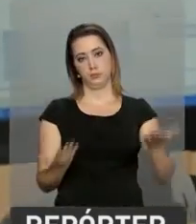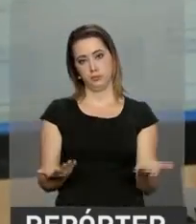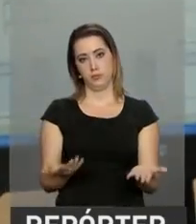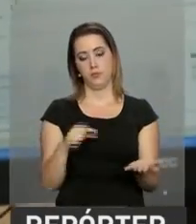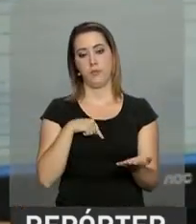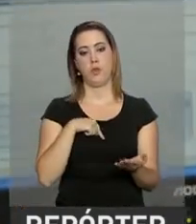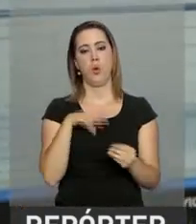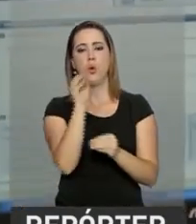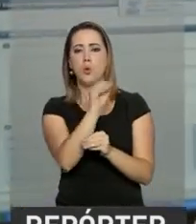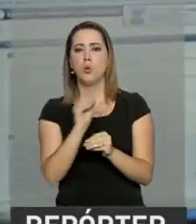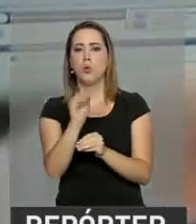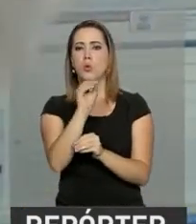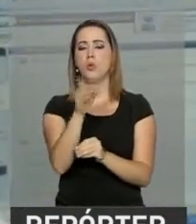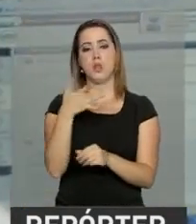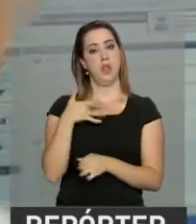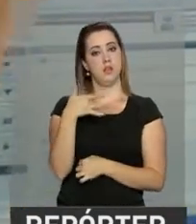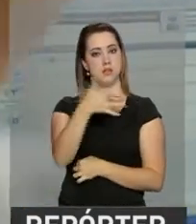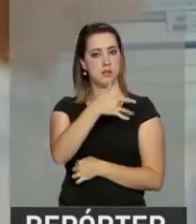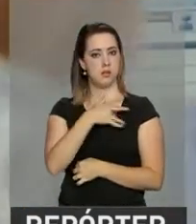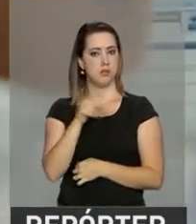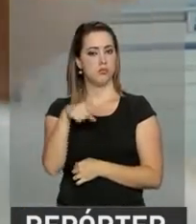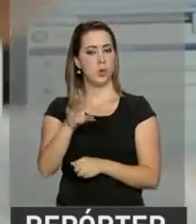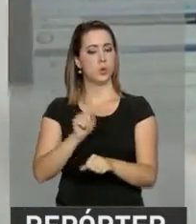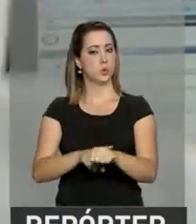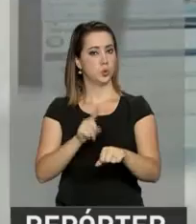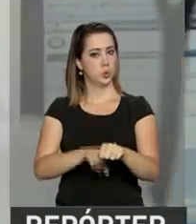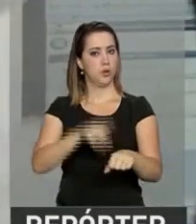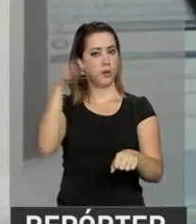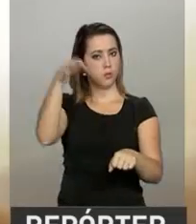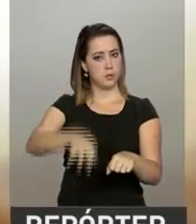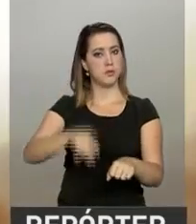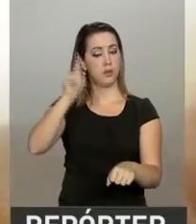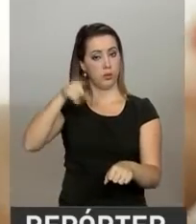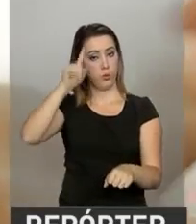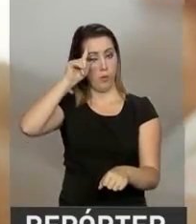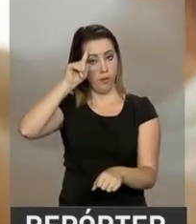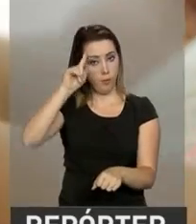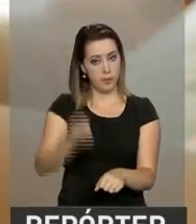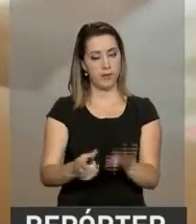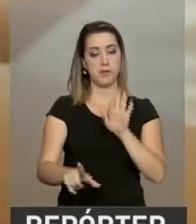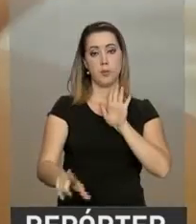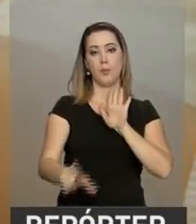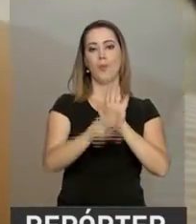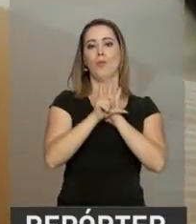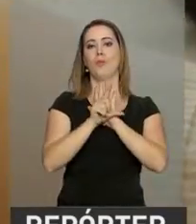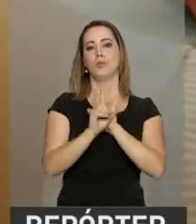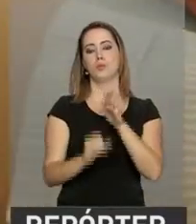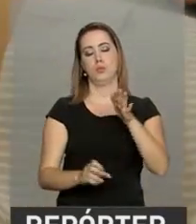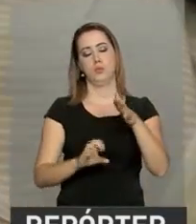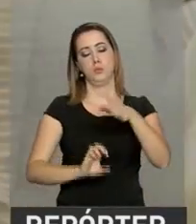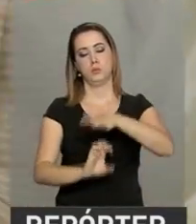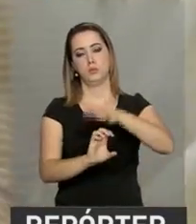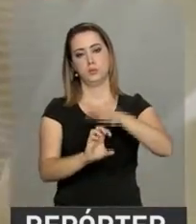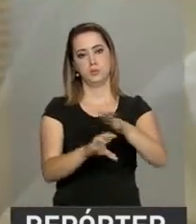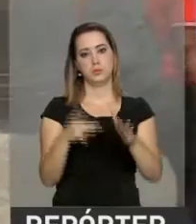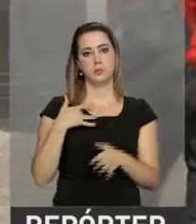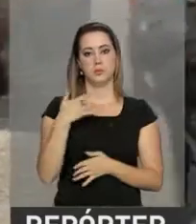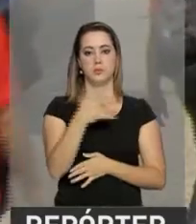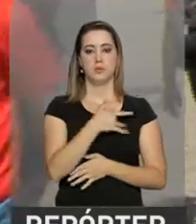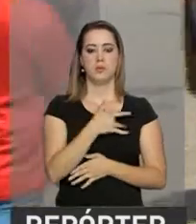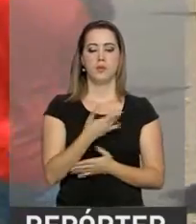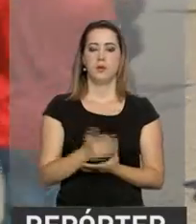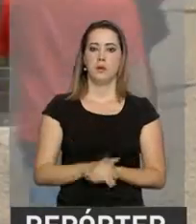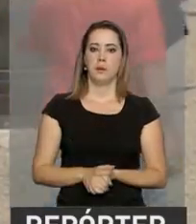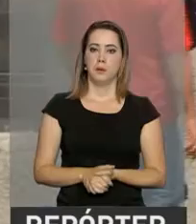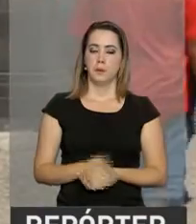às necessidades de saúde dentro do prazo é uma obrigação dos planos de saúde mas nem todo mundo sabe disso